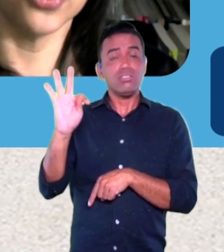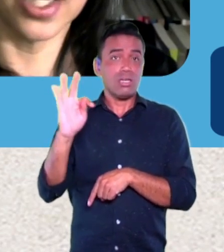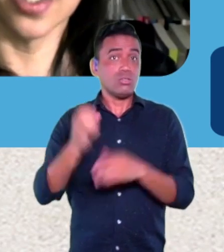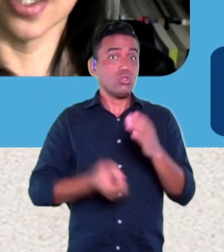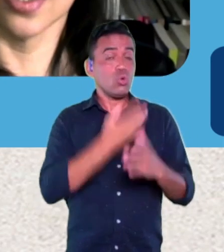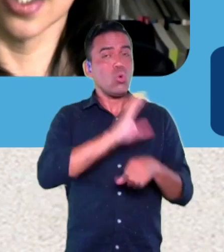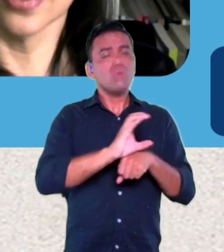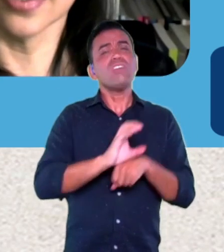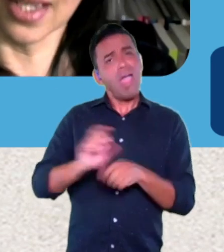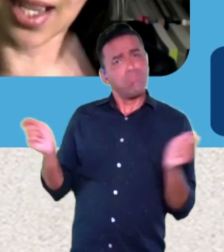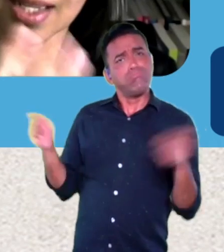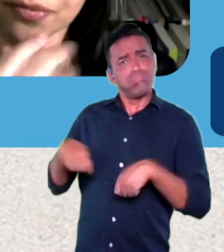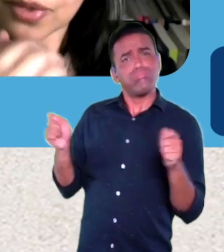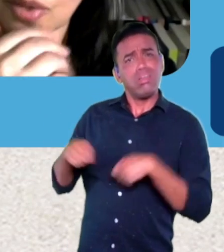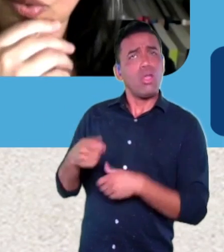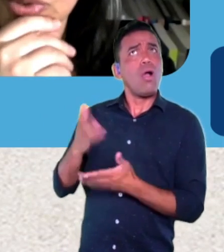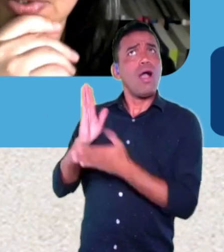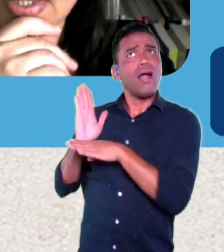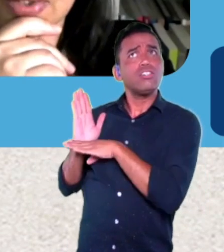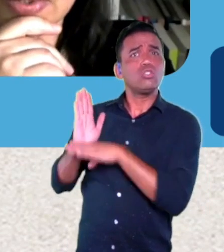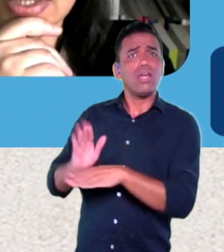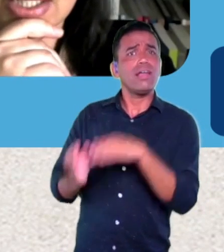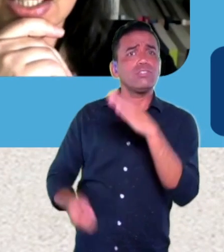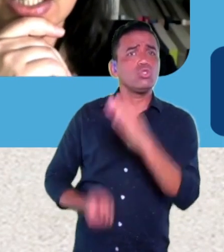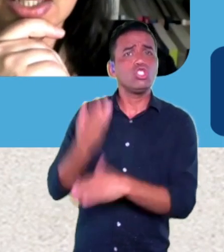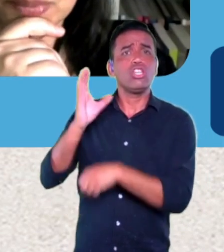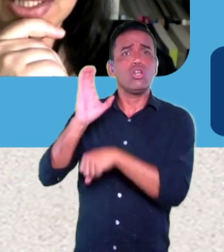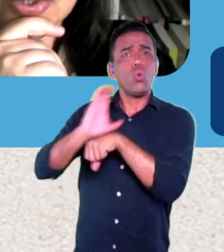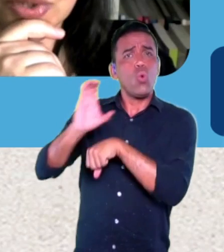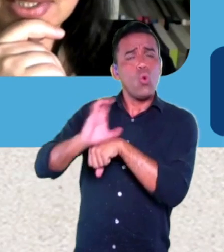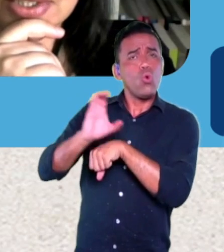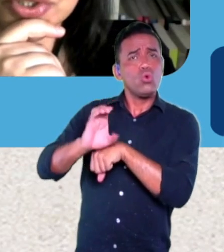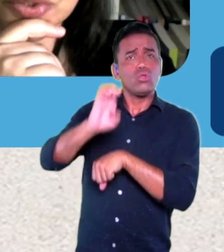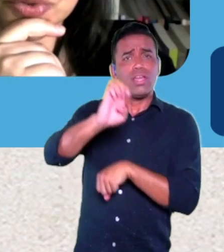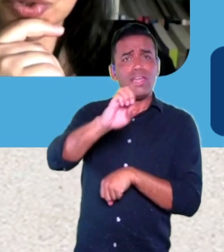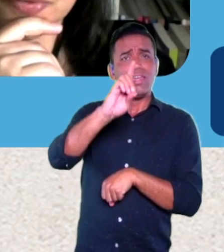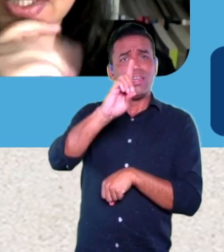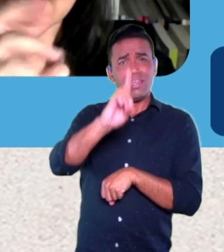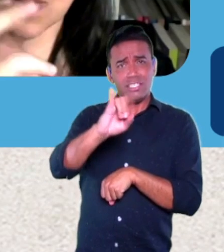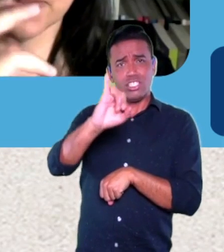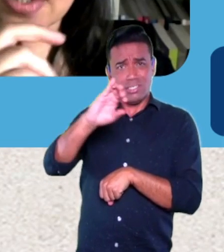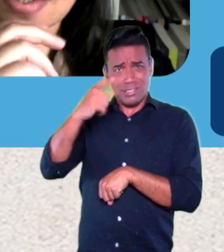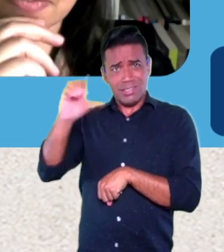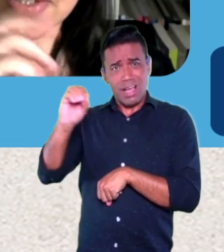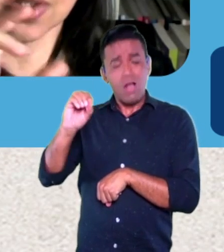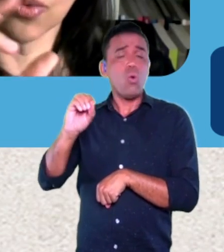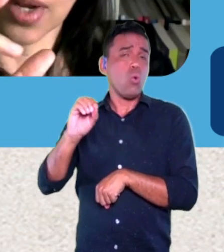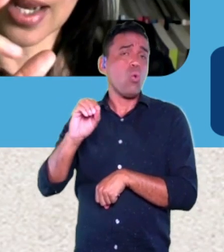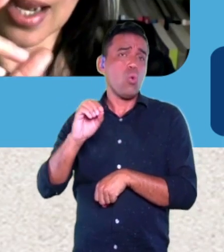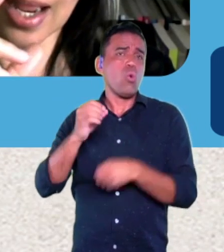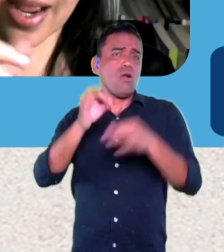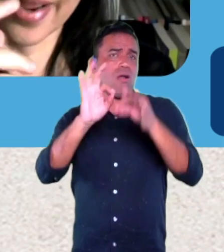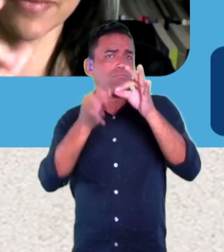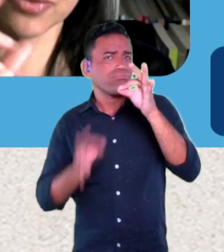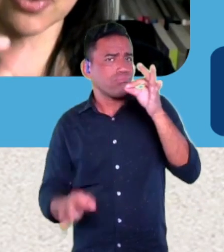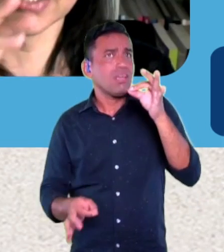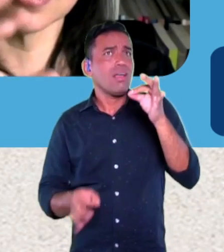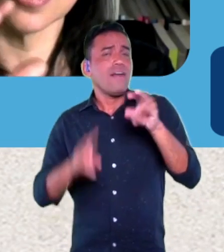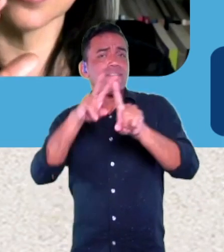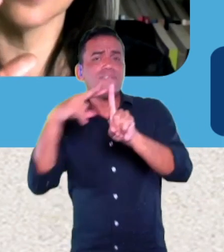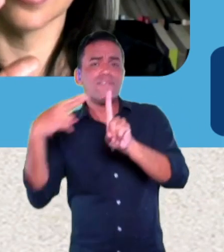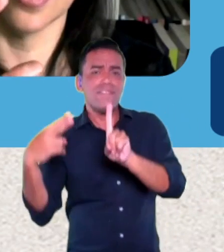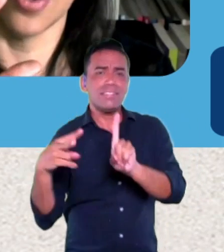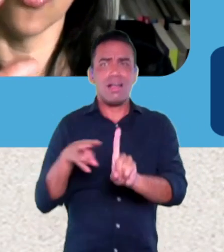que eu ajudei a desenhar, a fundar o curso e tal. E uma das coisas que a gente usou foi esse argumento, essa visão, vamos